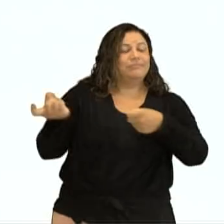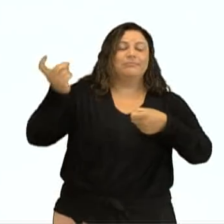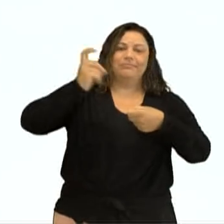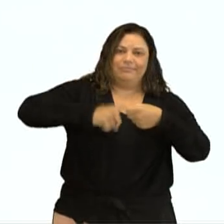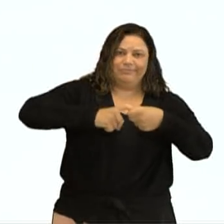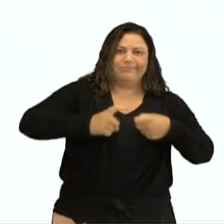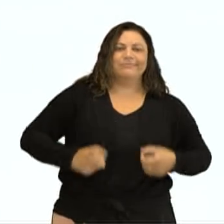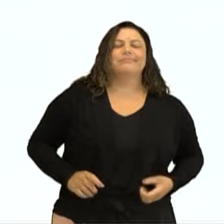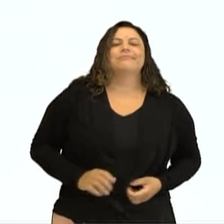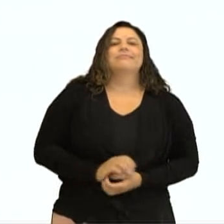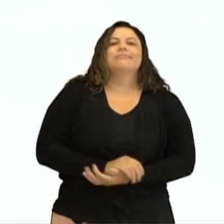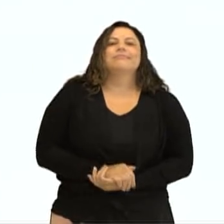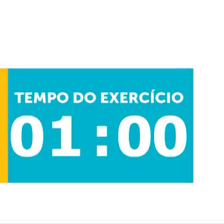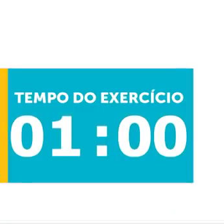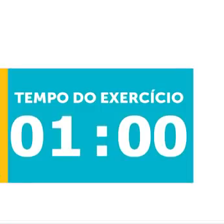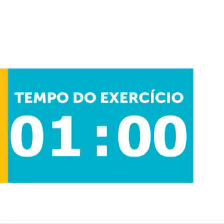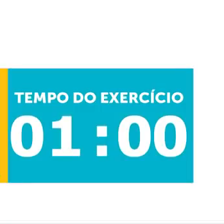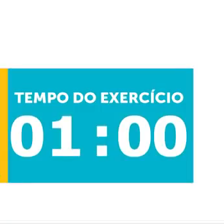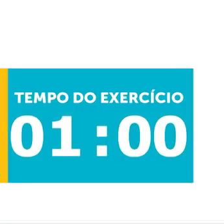retorno.